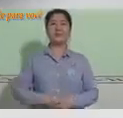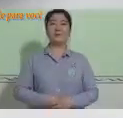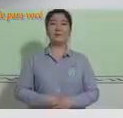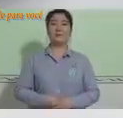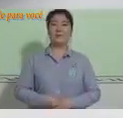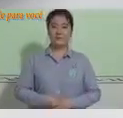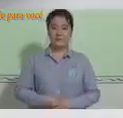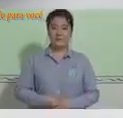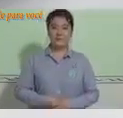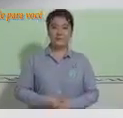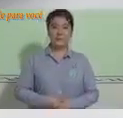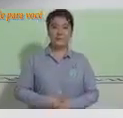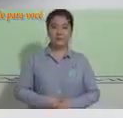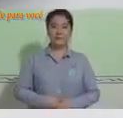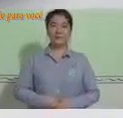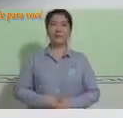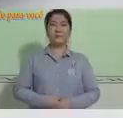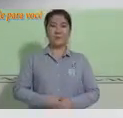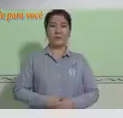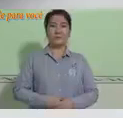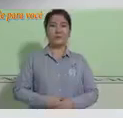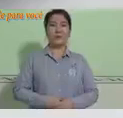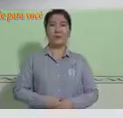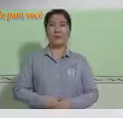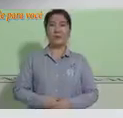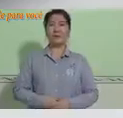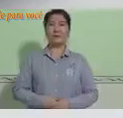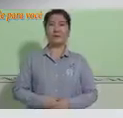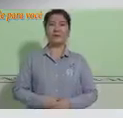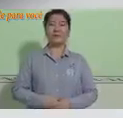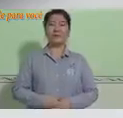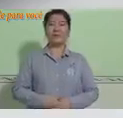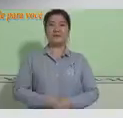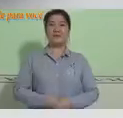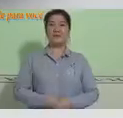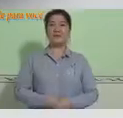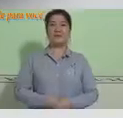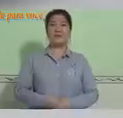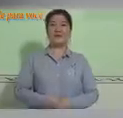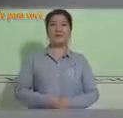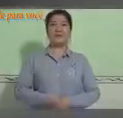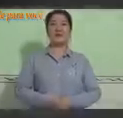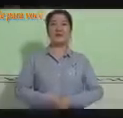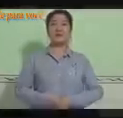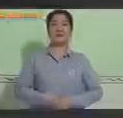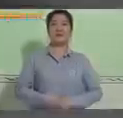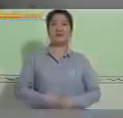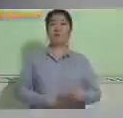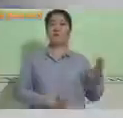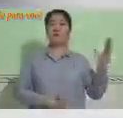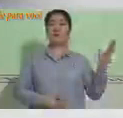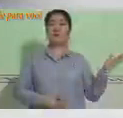DSVANTAGNSDOCIGARRODSHA acento agudo VERD apesar do cigarro de chá verde ser uma opção menos prejudicial para a